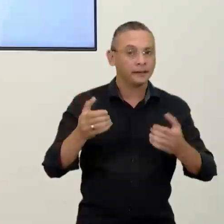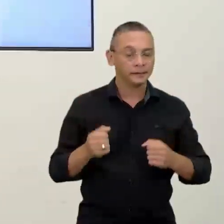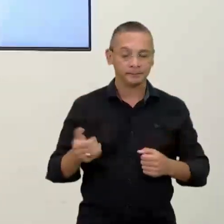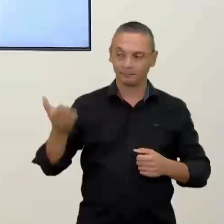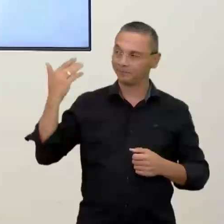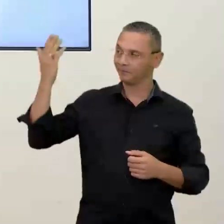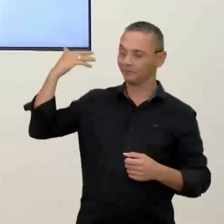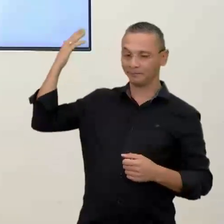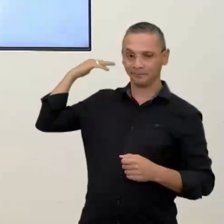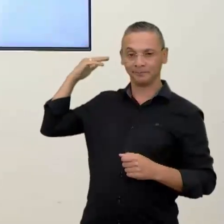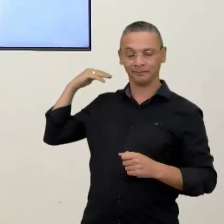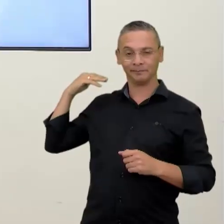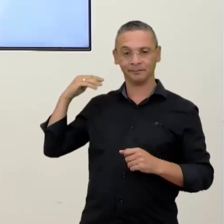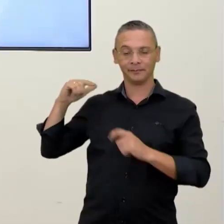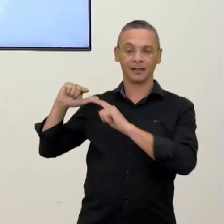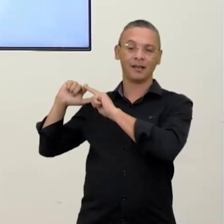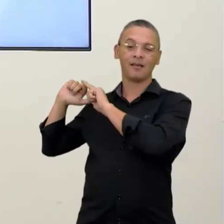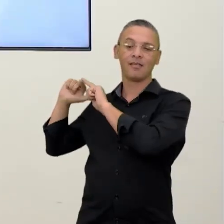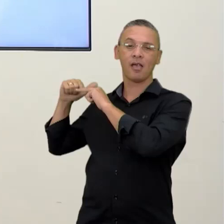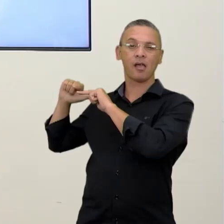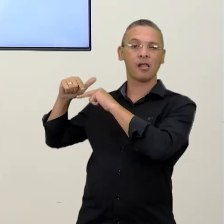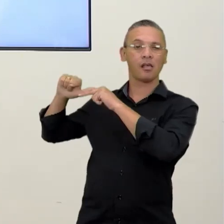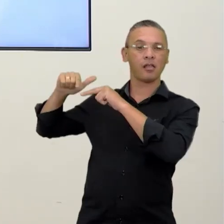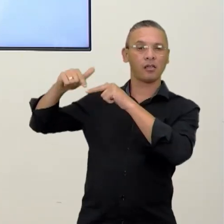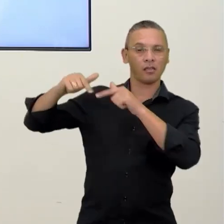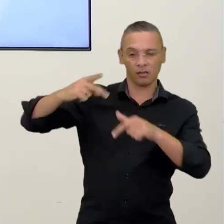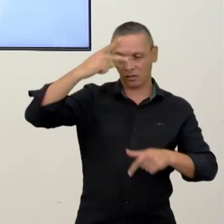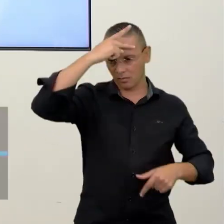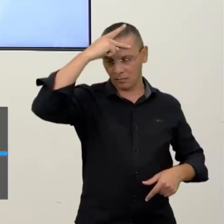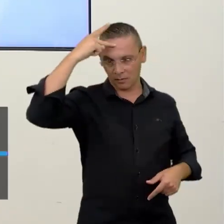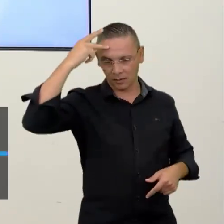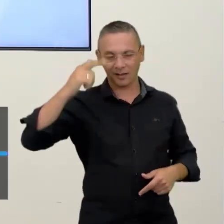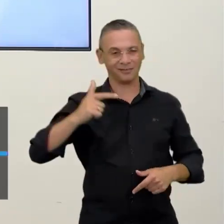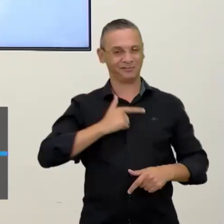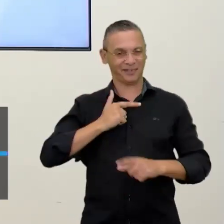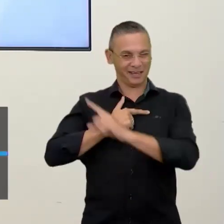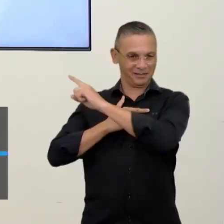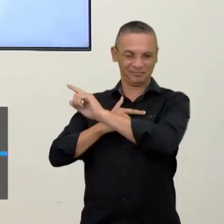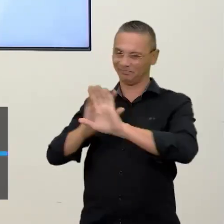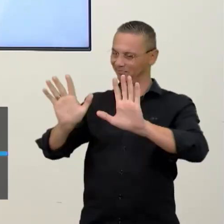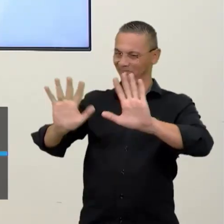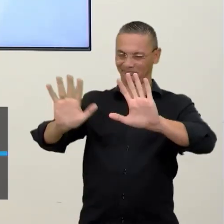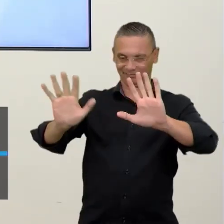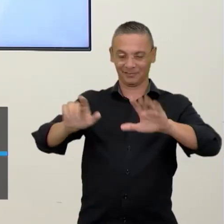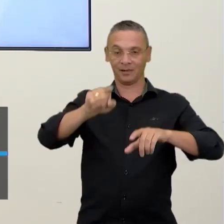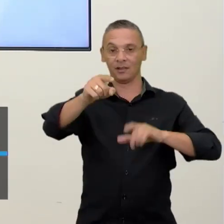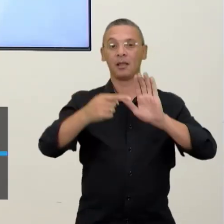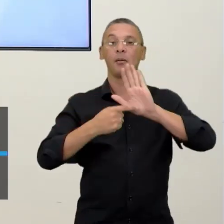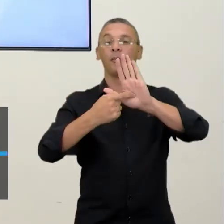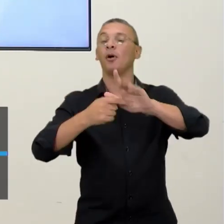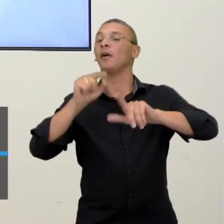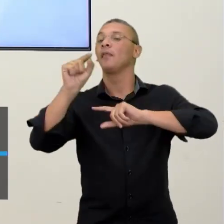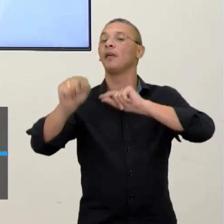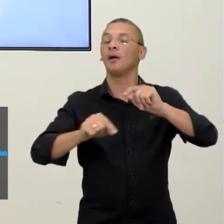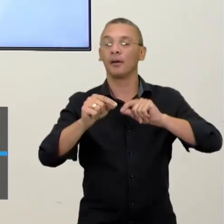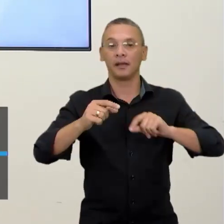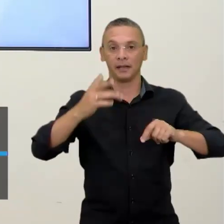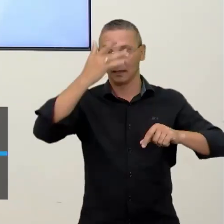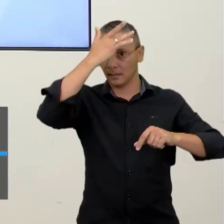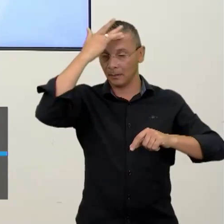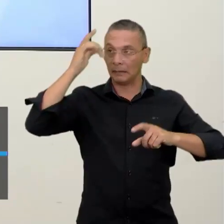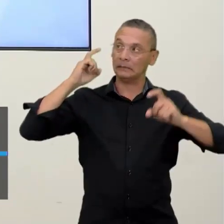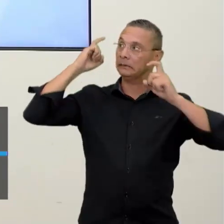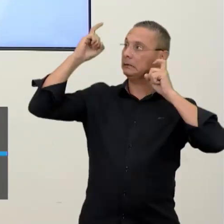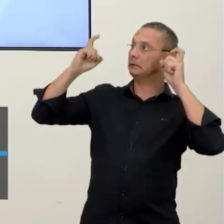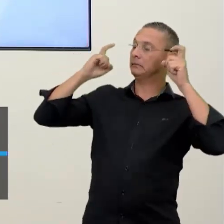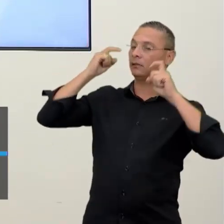nessa época, na tradição, isso aqui tem importância. Tá tudo feio aqui, relaxa, não se preocupa com isso não. Eu só fiz isso para mostrar para vocês que havia uma preocupação do